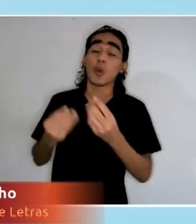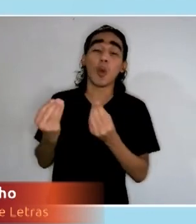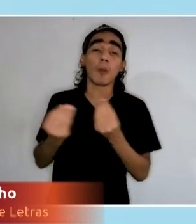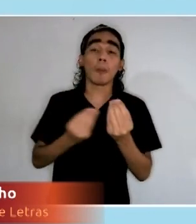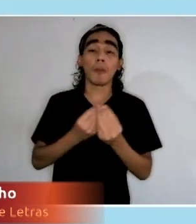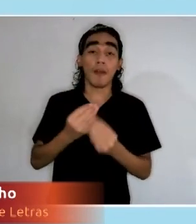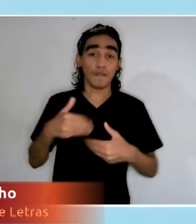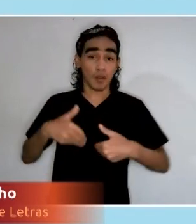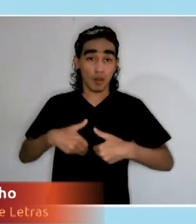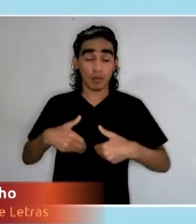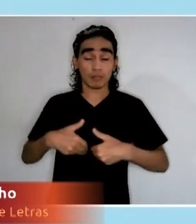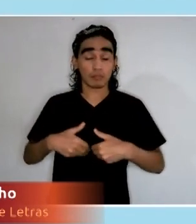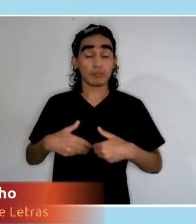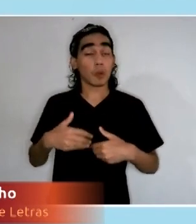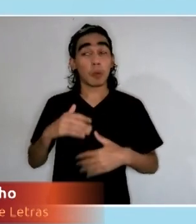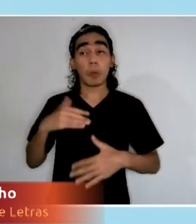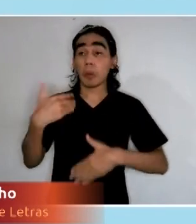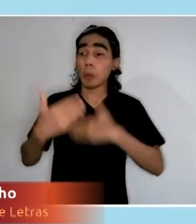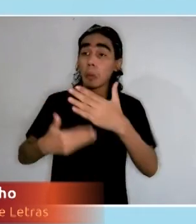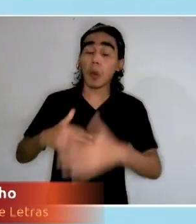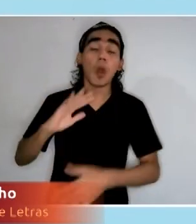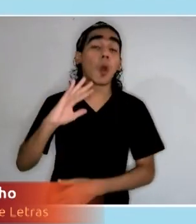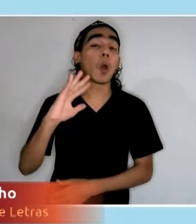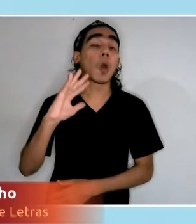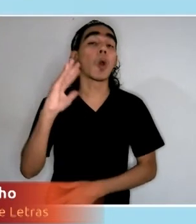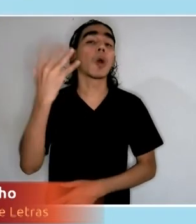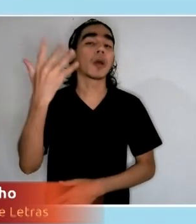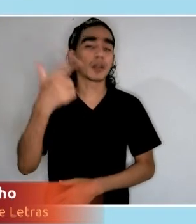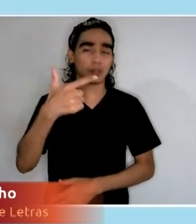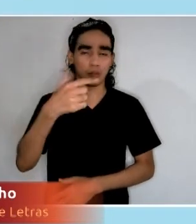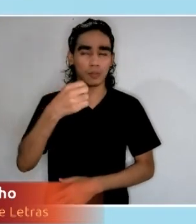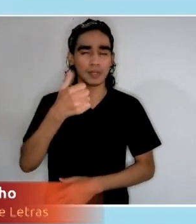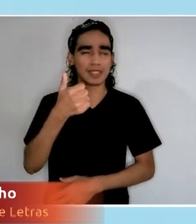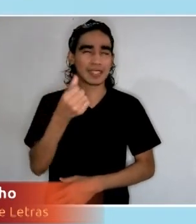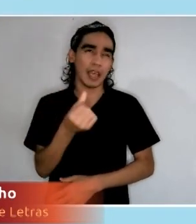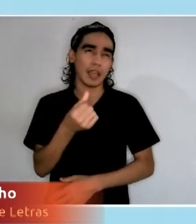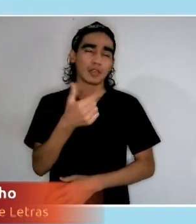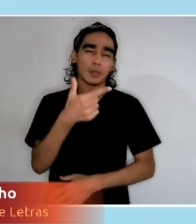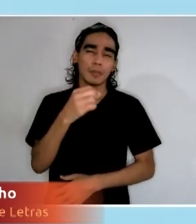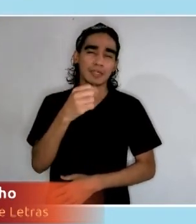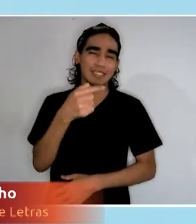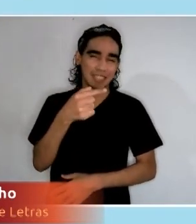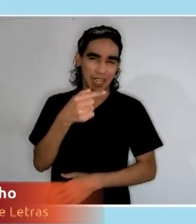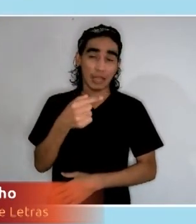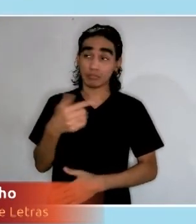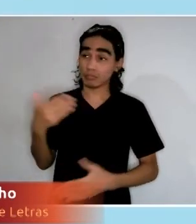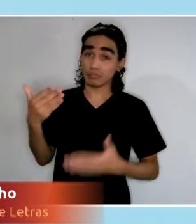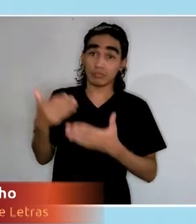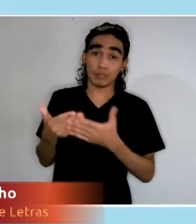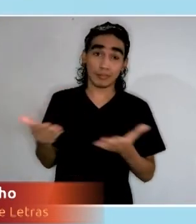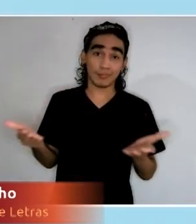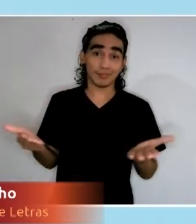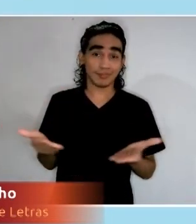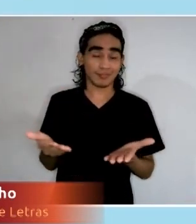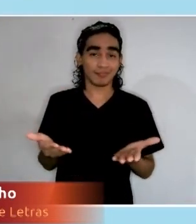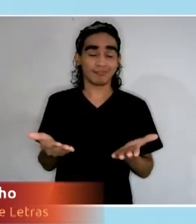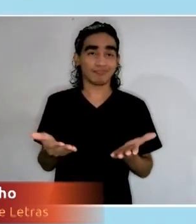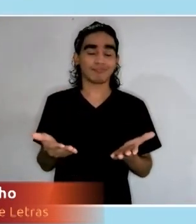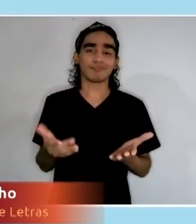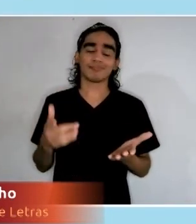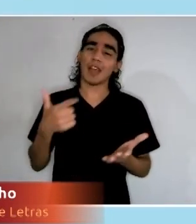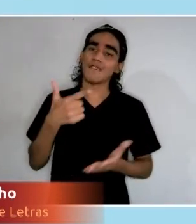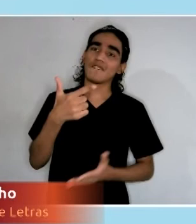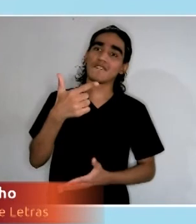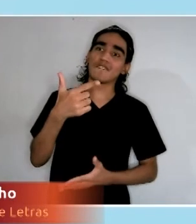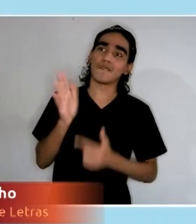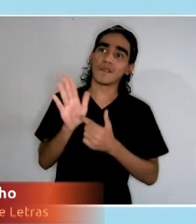Brasil, e o que aconteceu é que a partir do ano de 2016, 2017, até a gente chegar agora nesse quadro com mais de 20 milhões